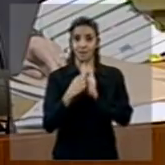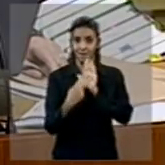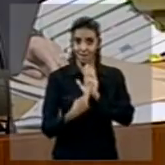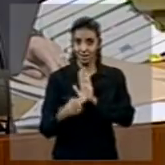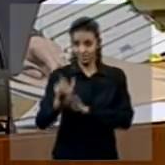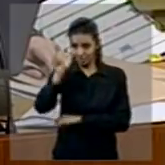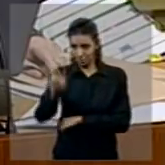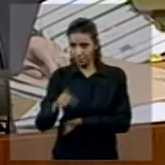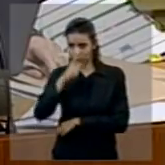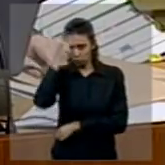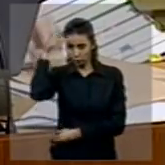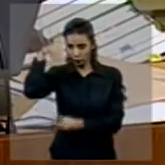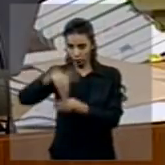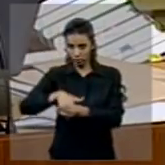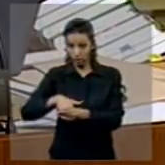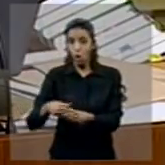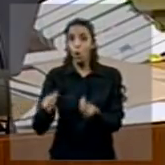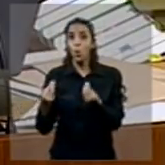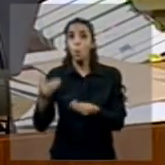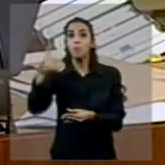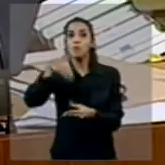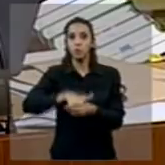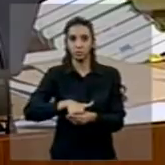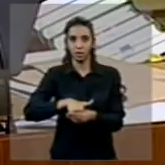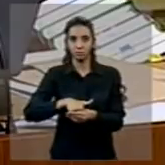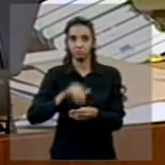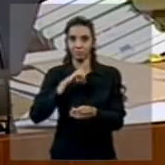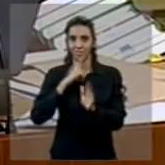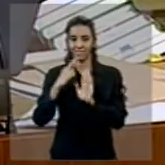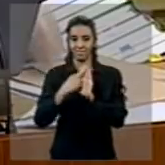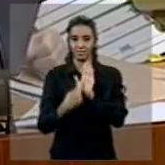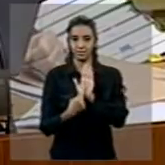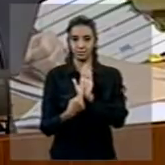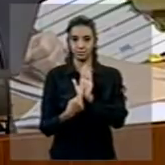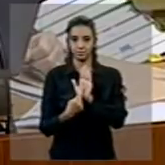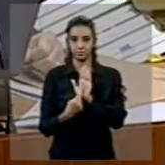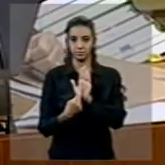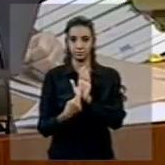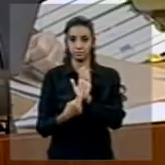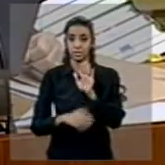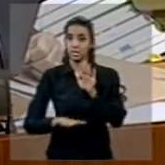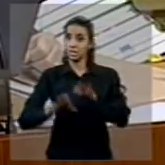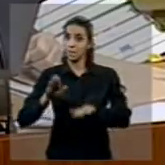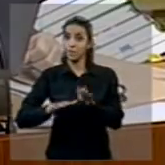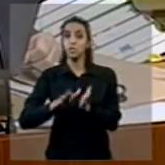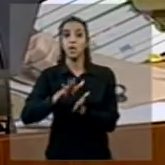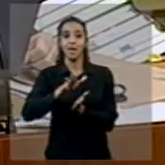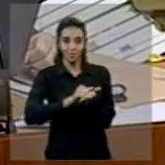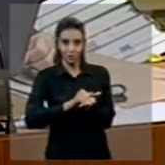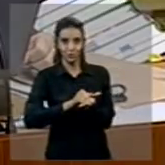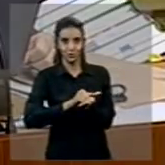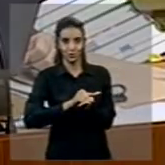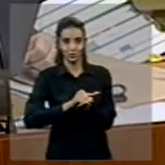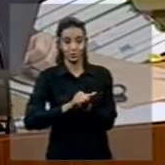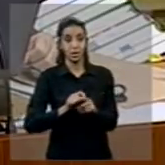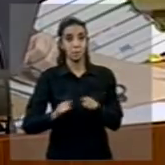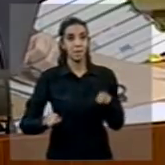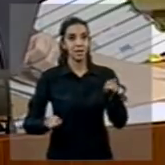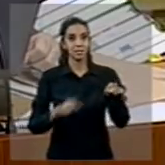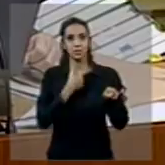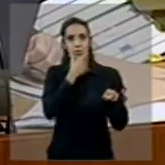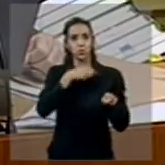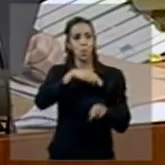eleitor possa exercer o direito de votar depende do alistamento. Mas, como bem observou o ministro Marco